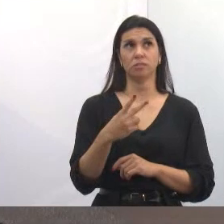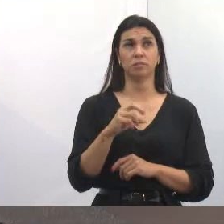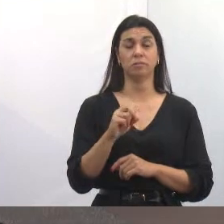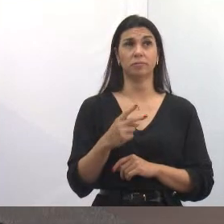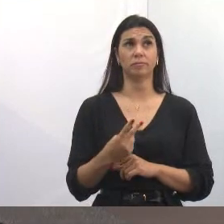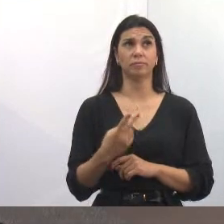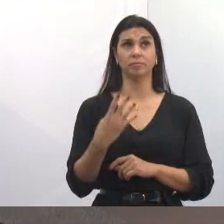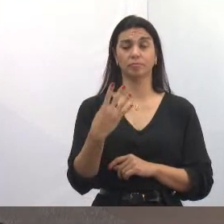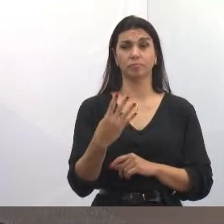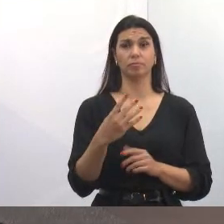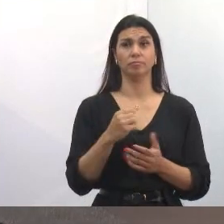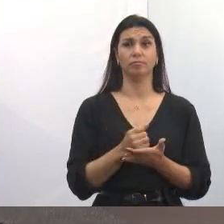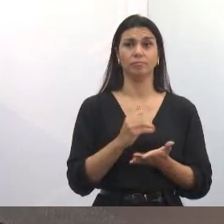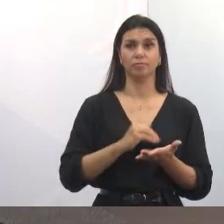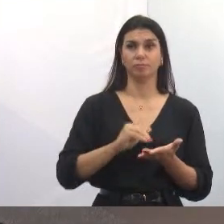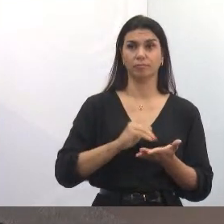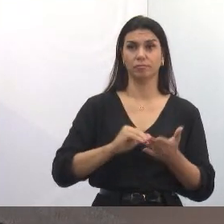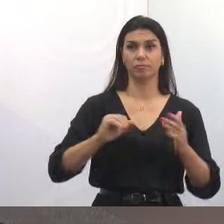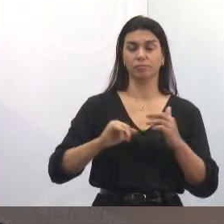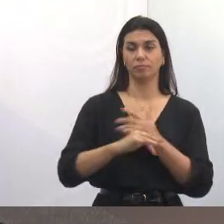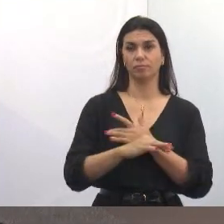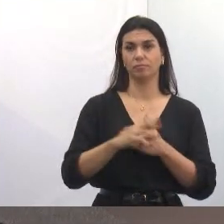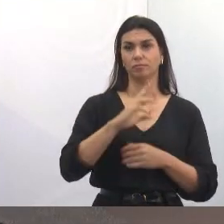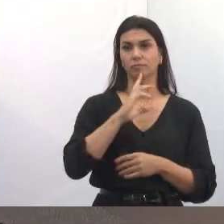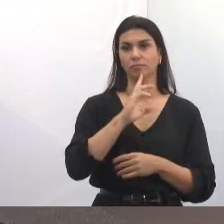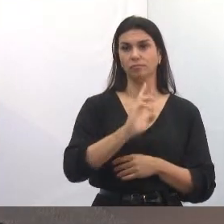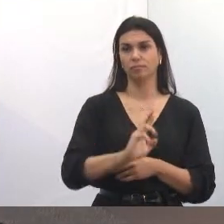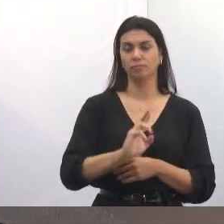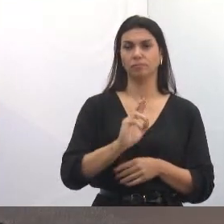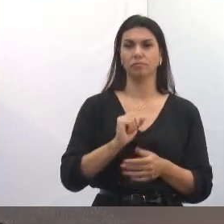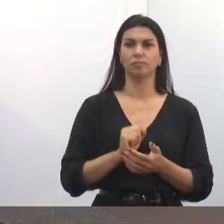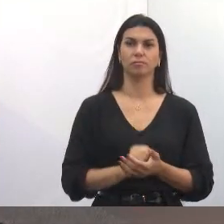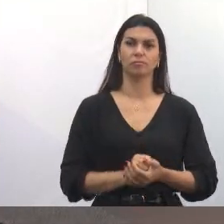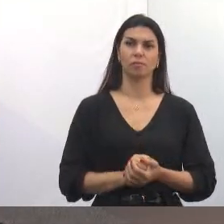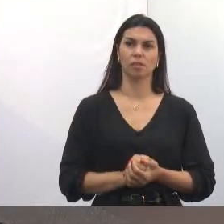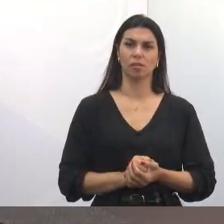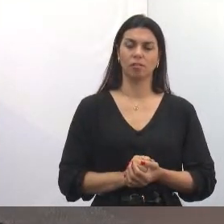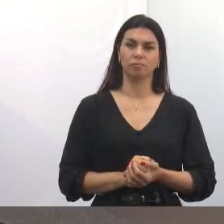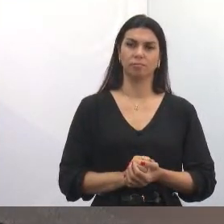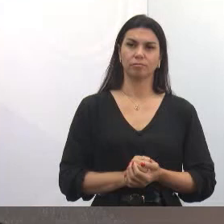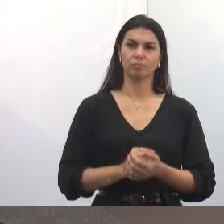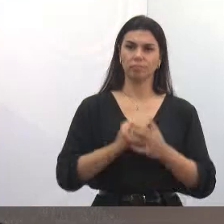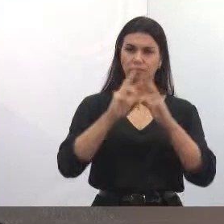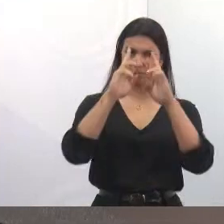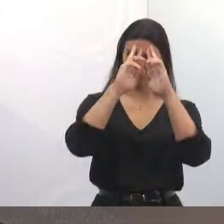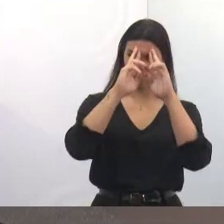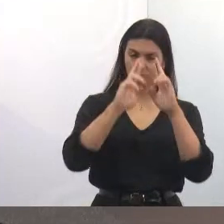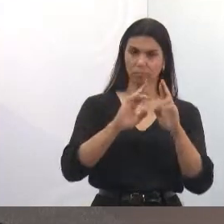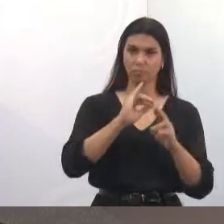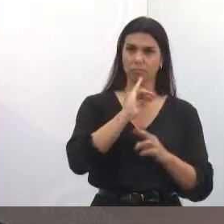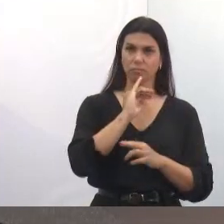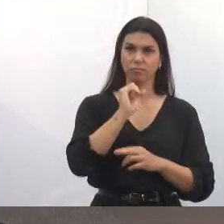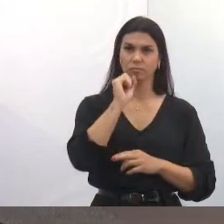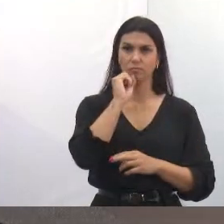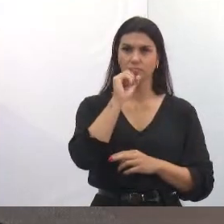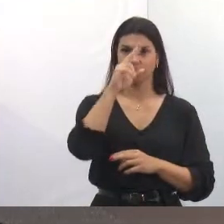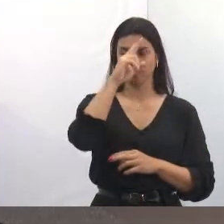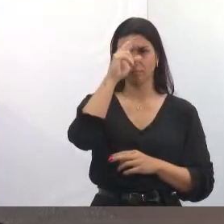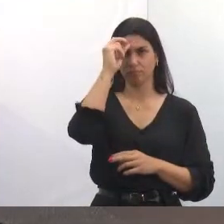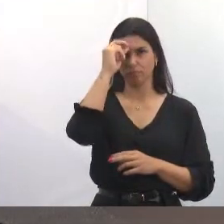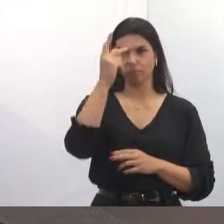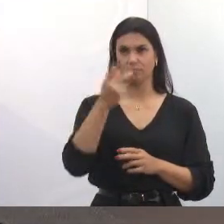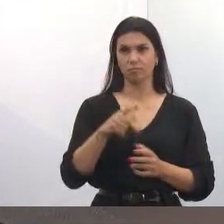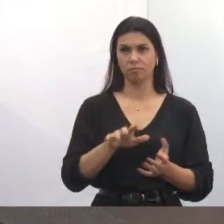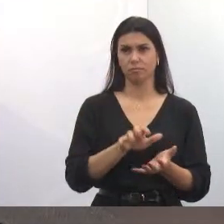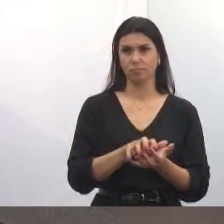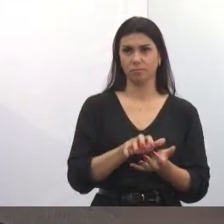pela Secretaria de Mobilidade Urbana, a fim de responder os questionamentos apresentados. Respeitosamente, Zair José de Santana, Prefeito Municipal de